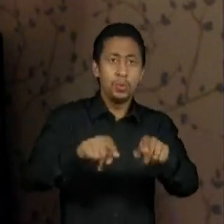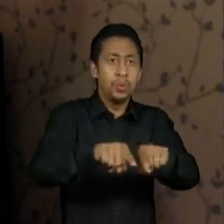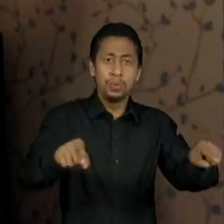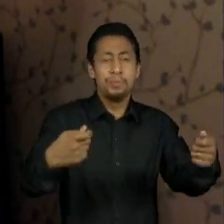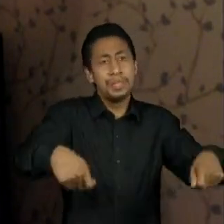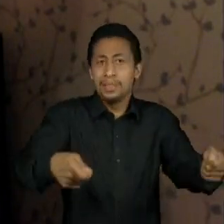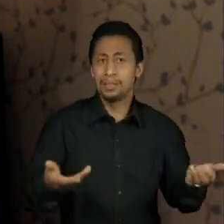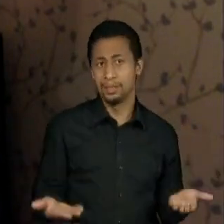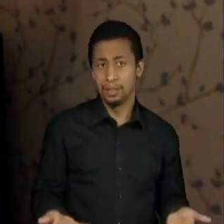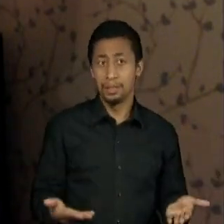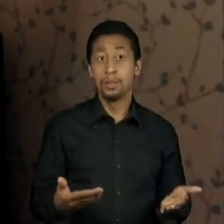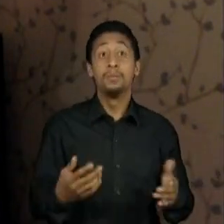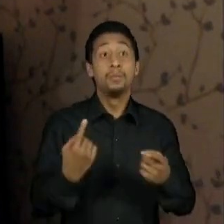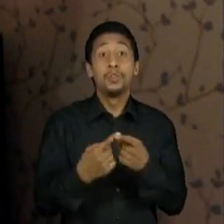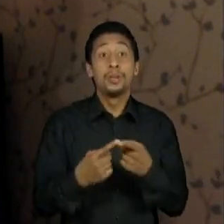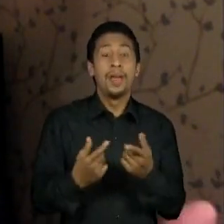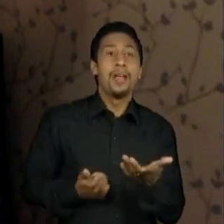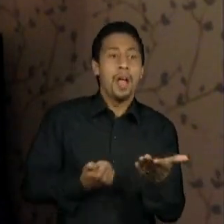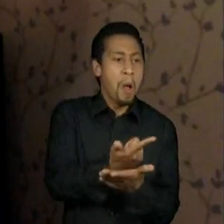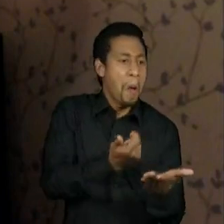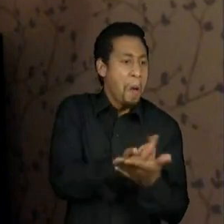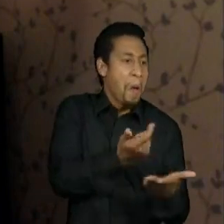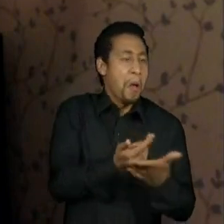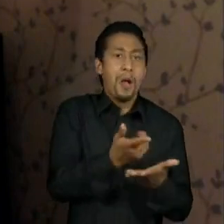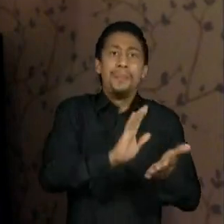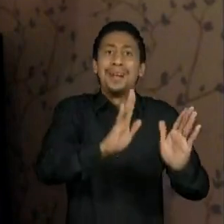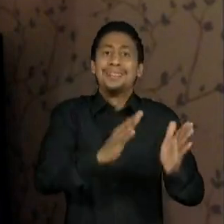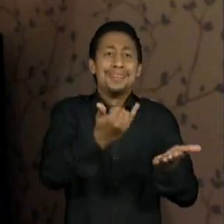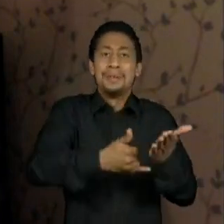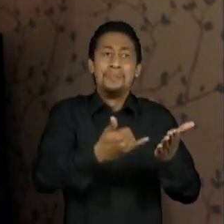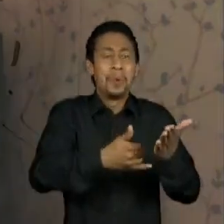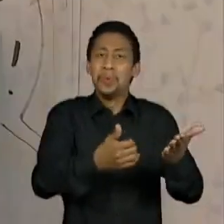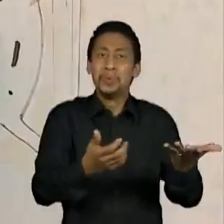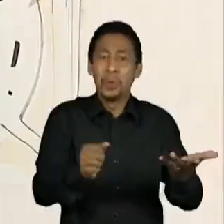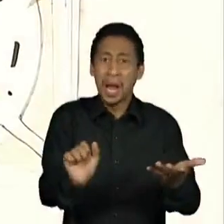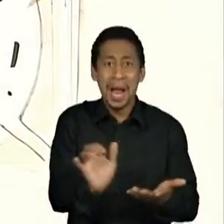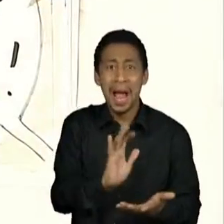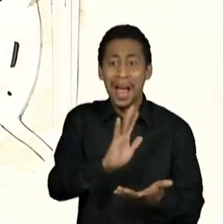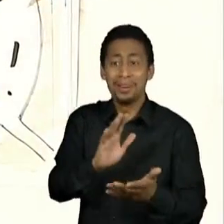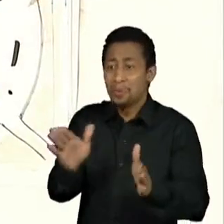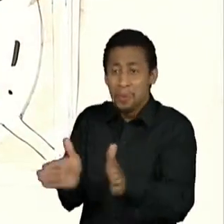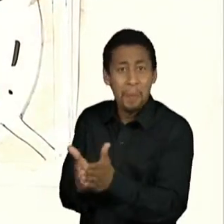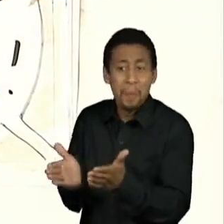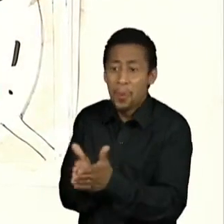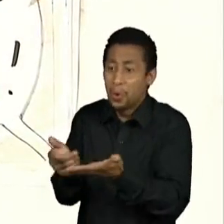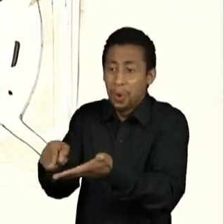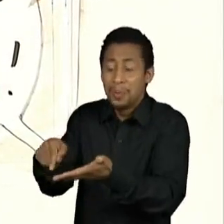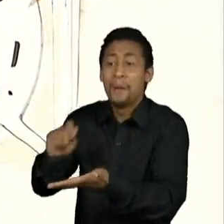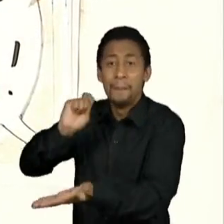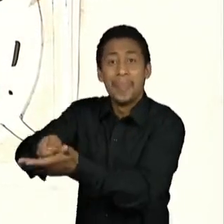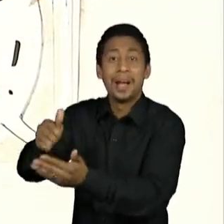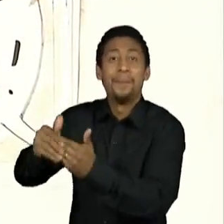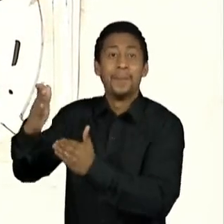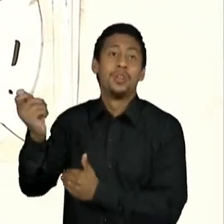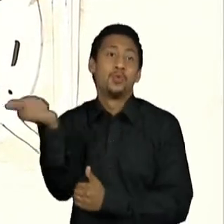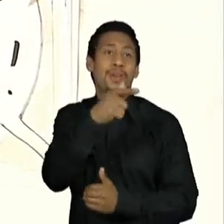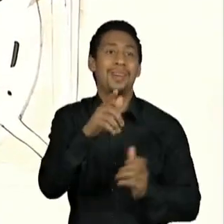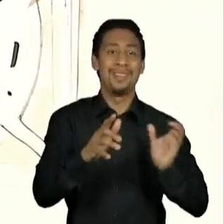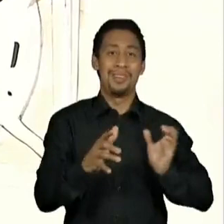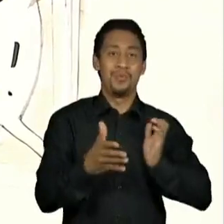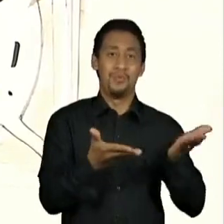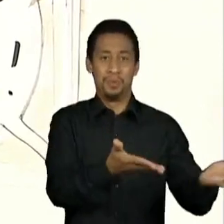Porque tributar o consumo é fazer uma tributação regressiva em que os pobres pagam mais impostos que os ricos. No Brasil,